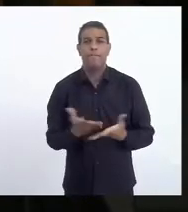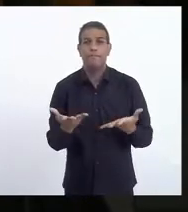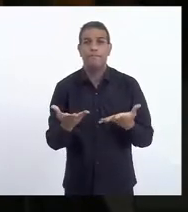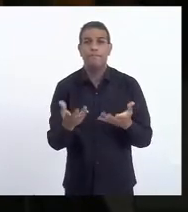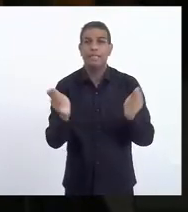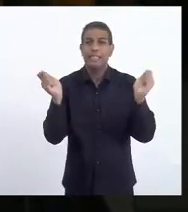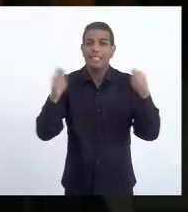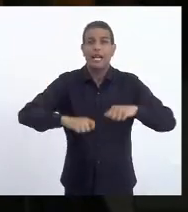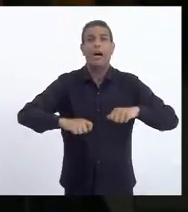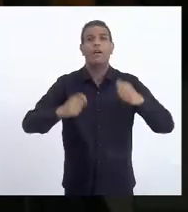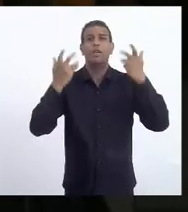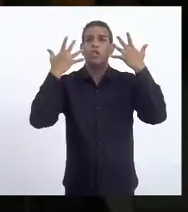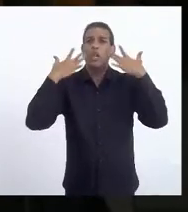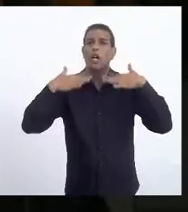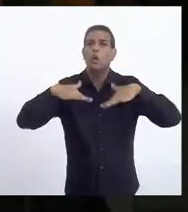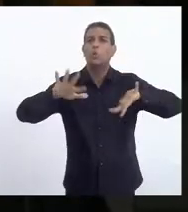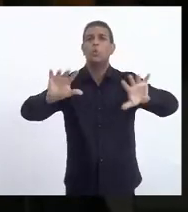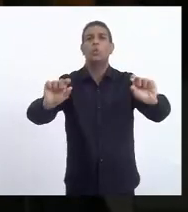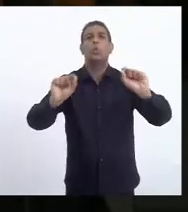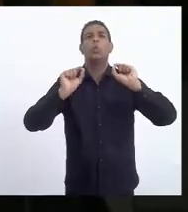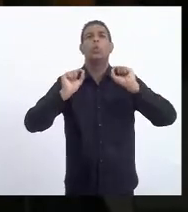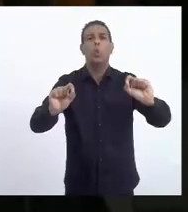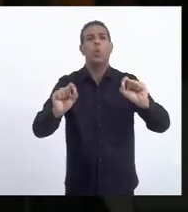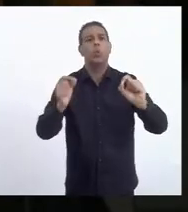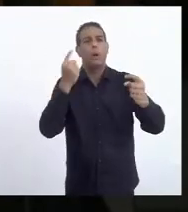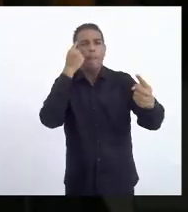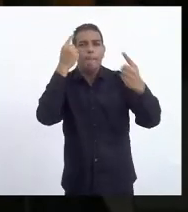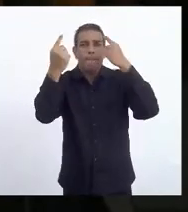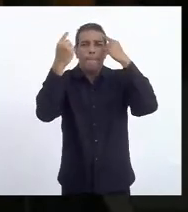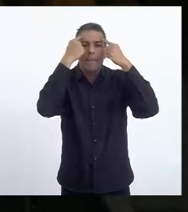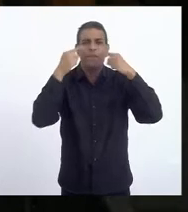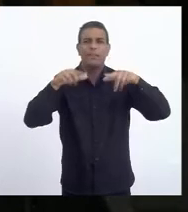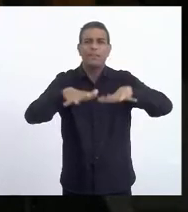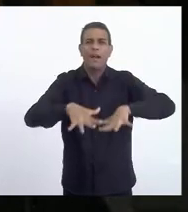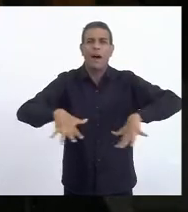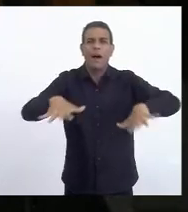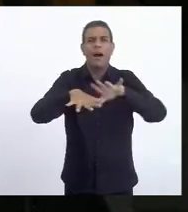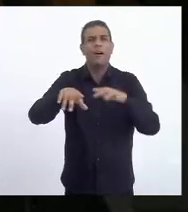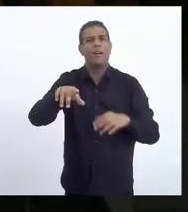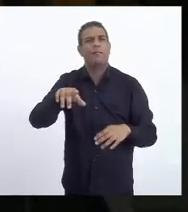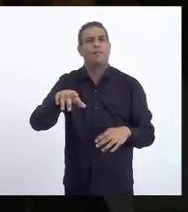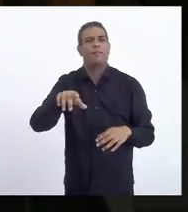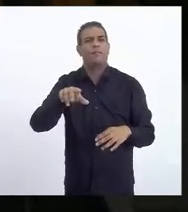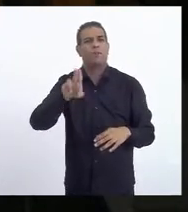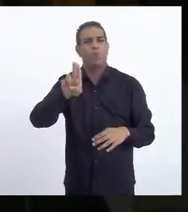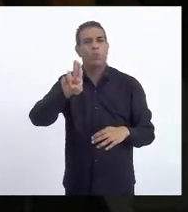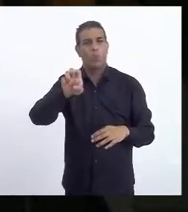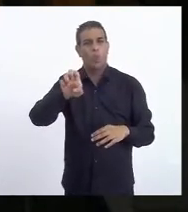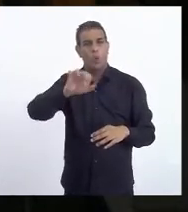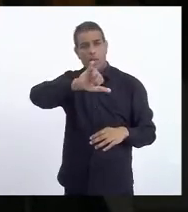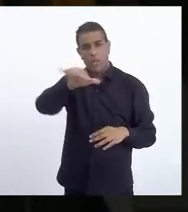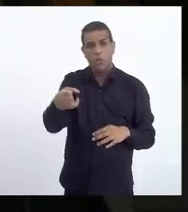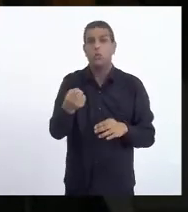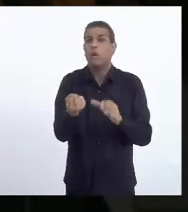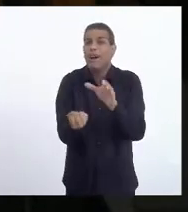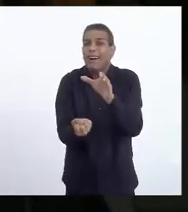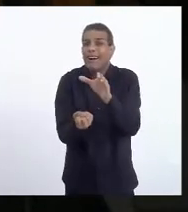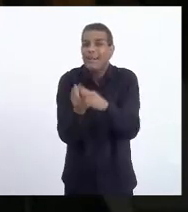vocação natural e quando foi criada o Enzo no ano de 2003